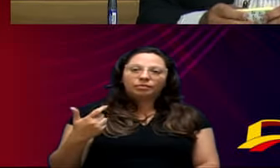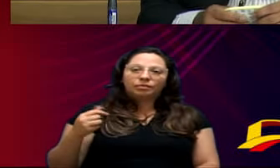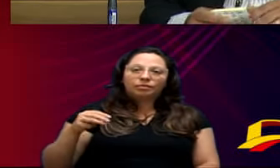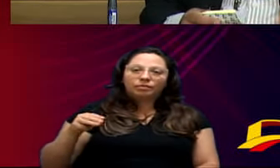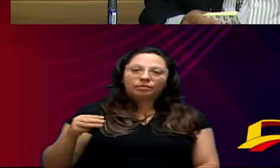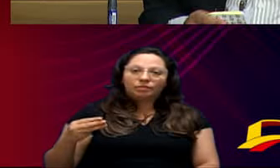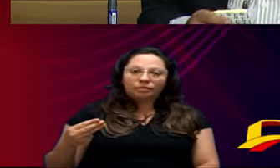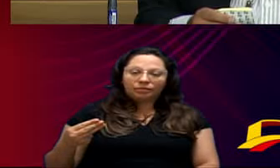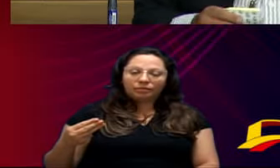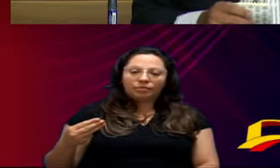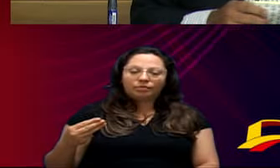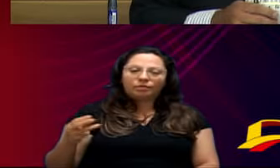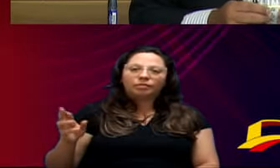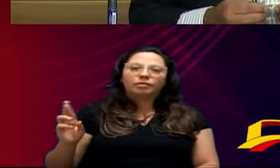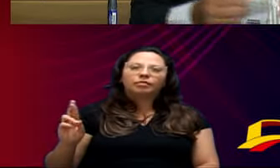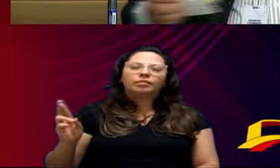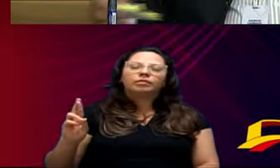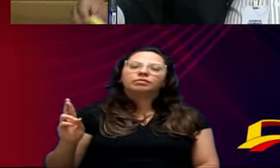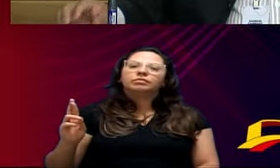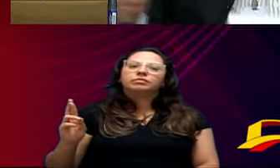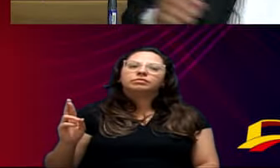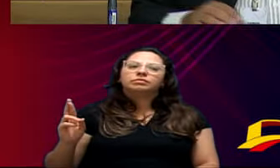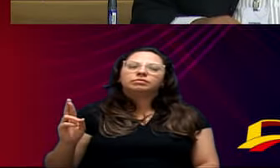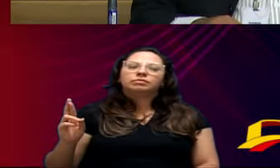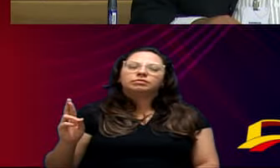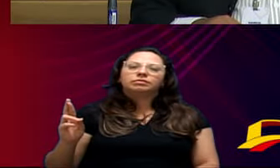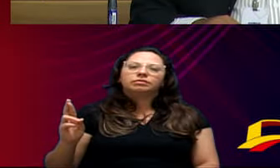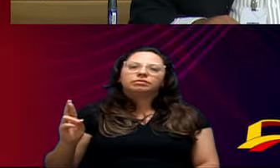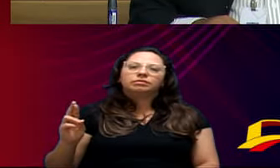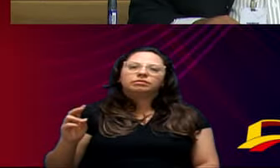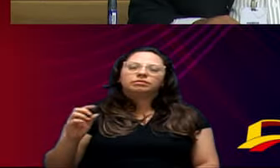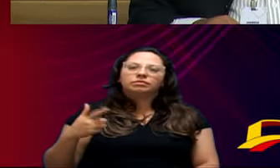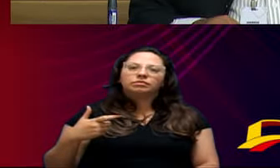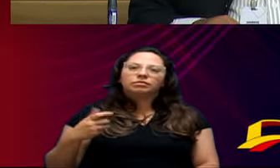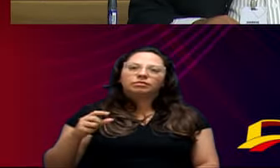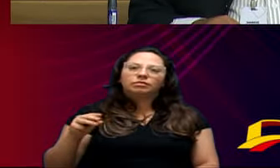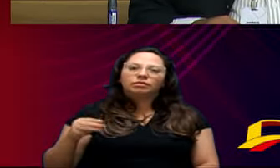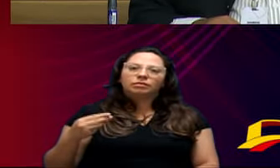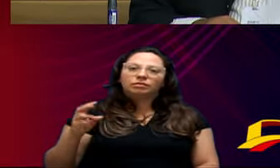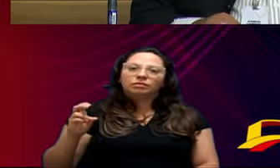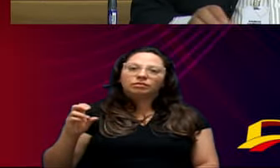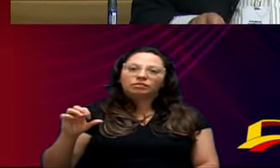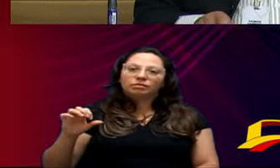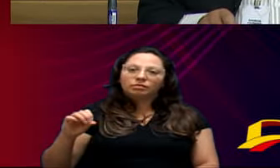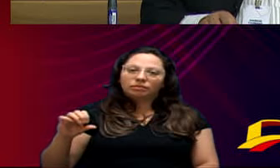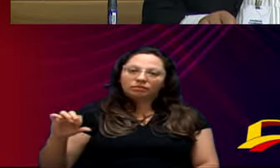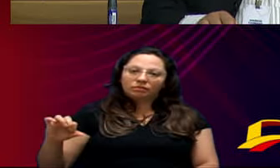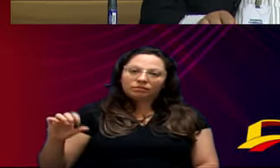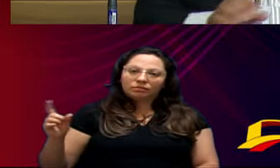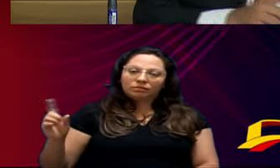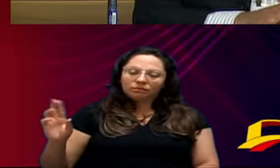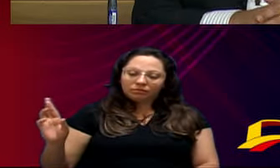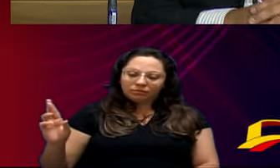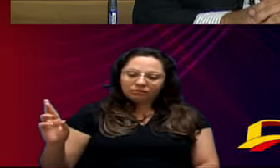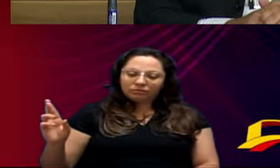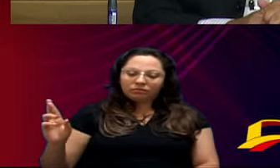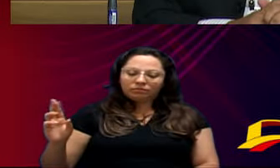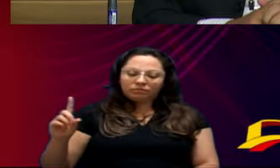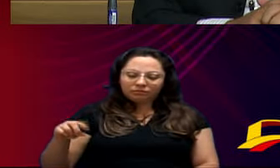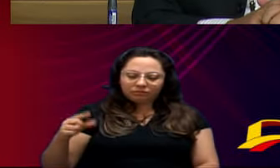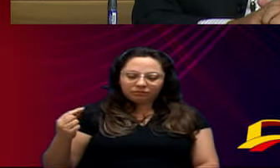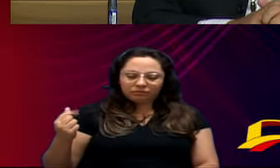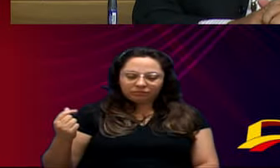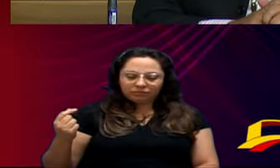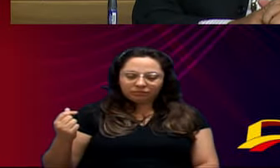milhões Que 12 milhões e 509.000 de reais a gente tem aí um valor